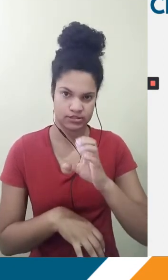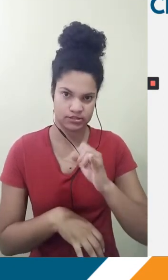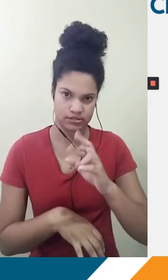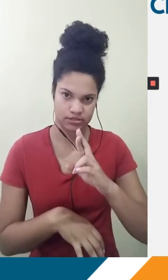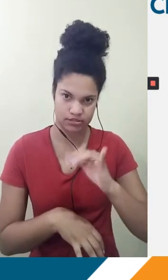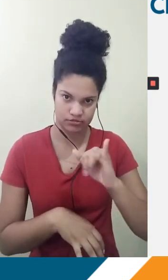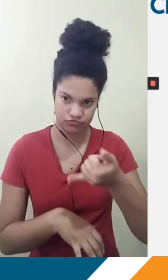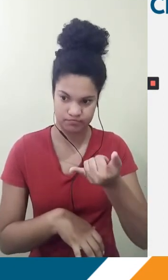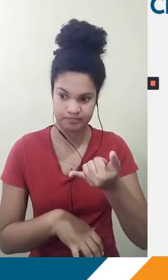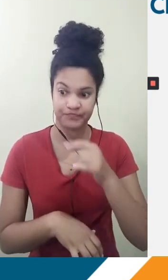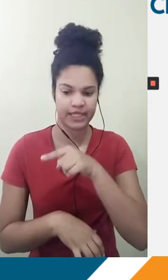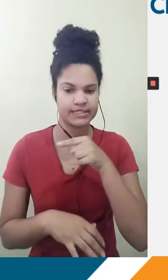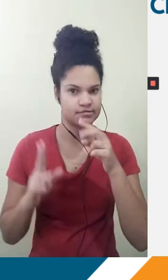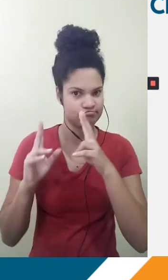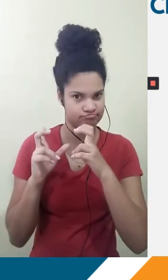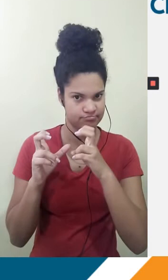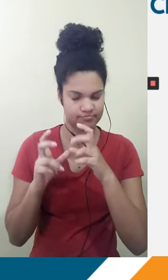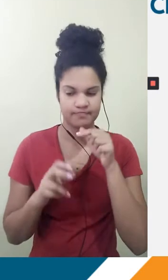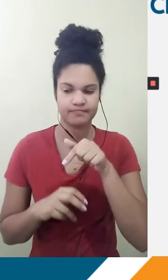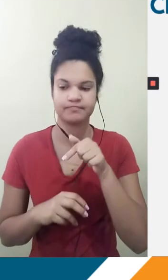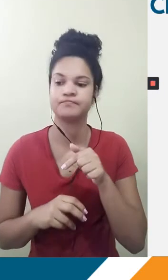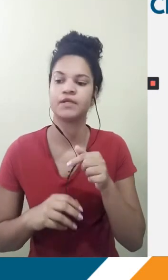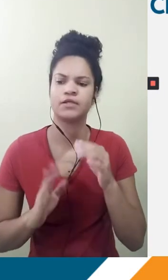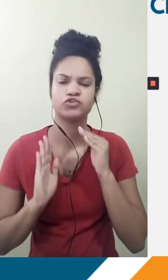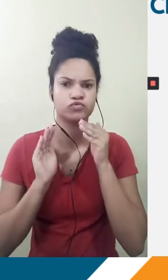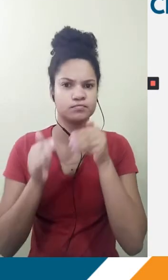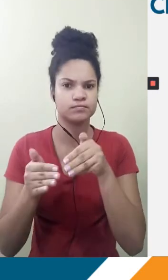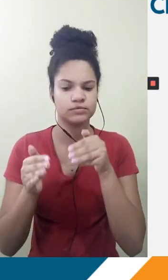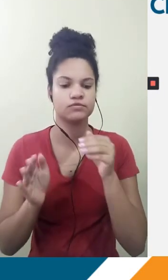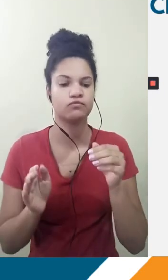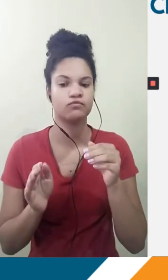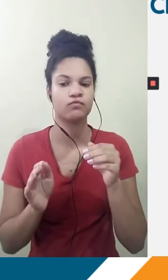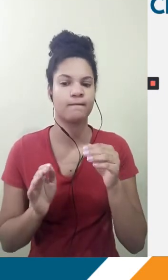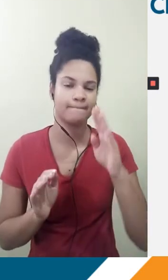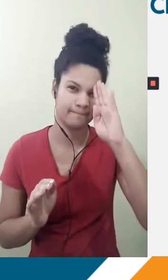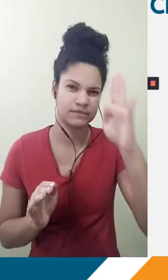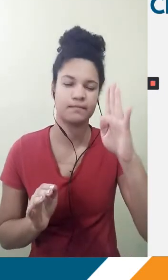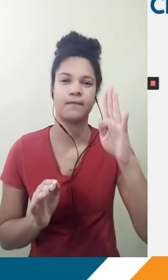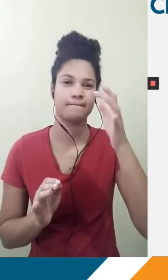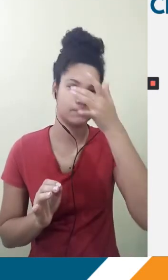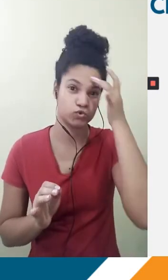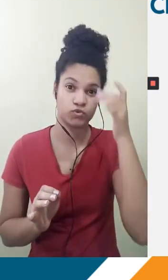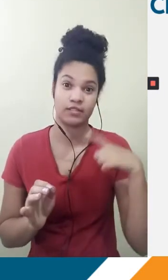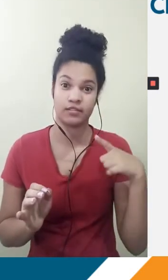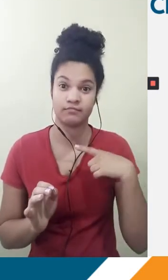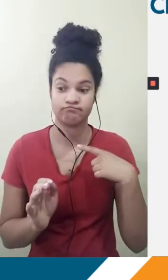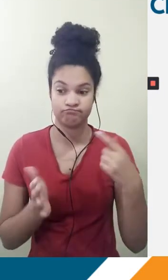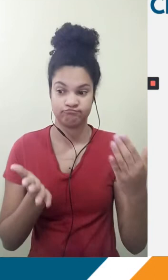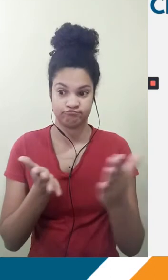mais especificamente, para aqueles que têm o material da apostila do módulo 2,